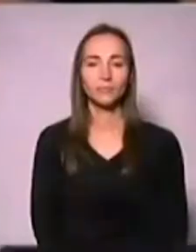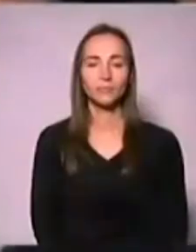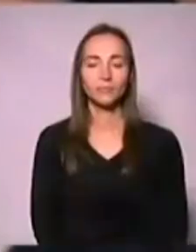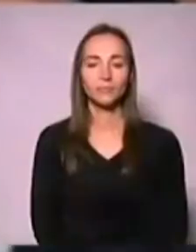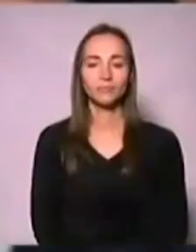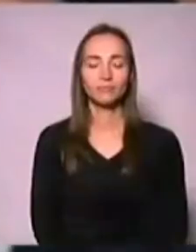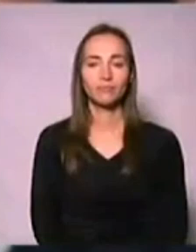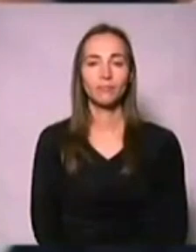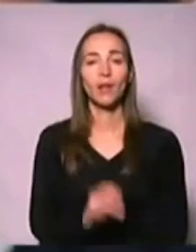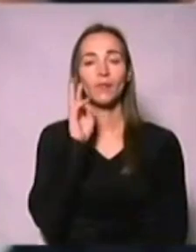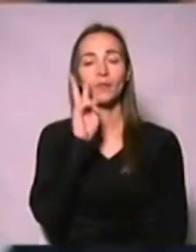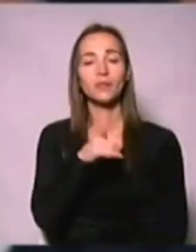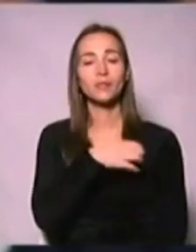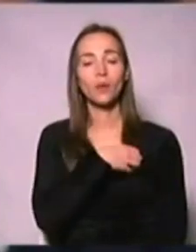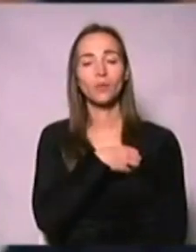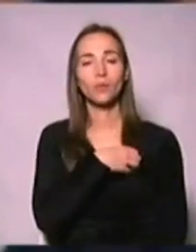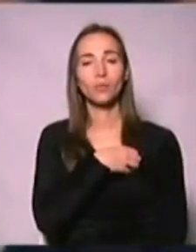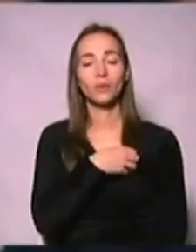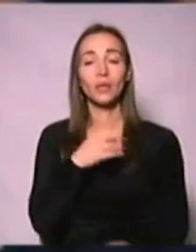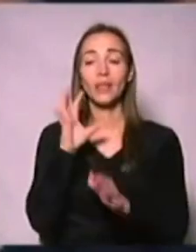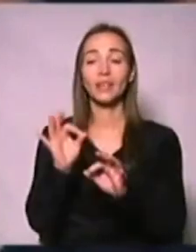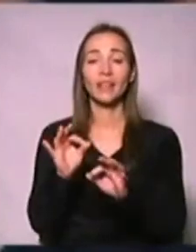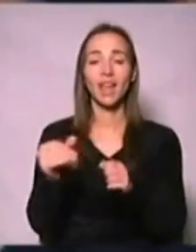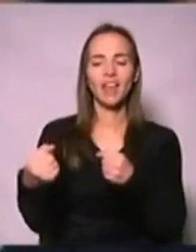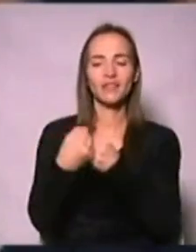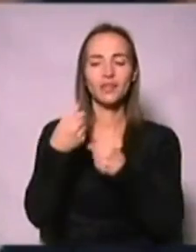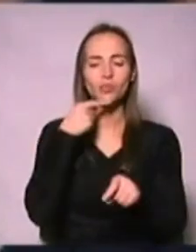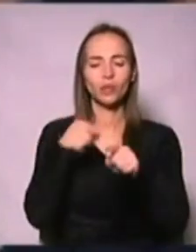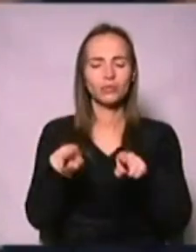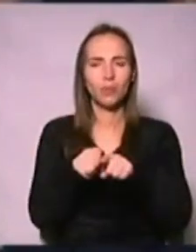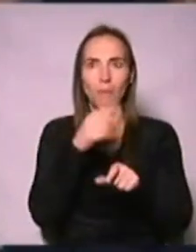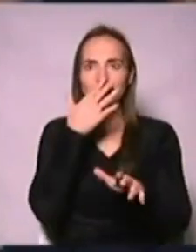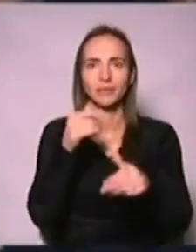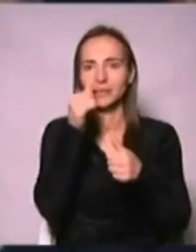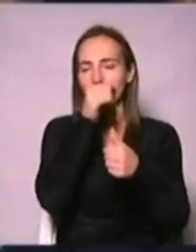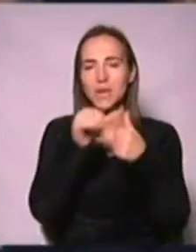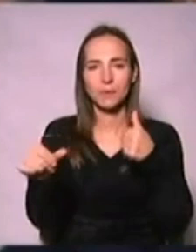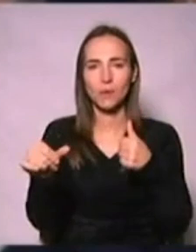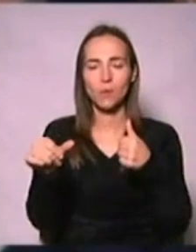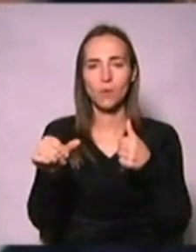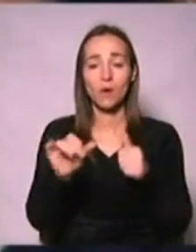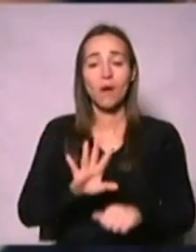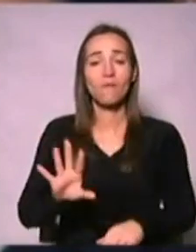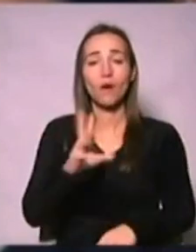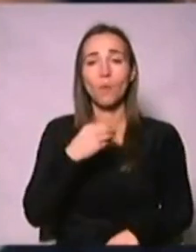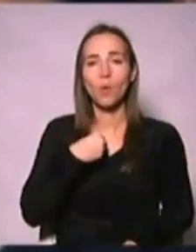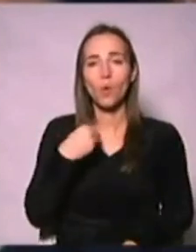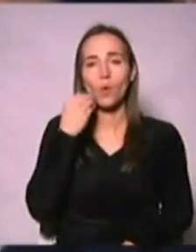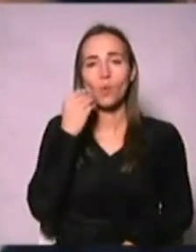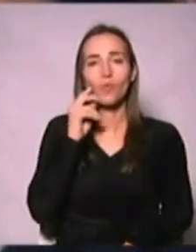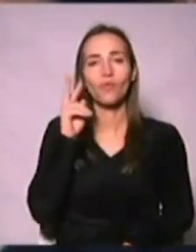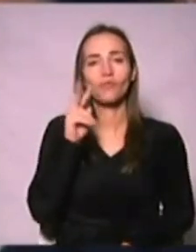é a visão Clube estica que trata adversários políticos quase como inimigos não se coaduna com a forma como vejo